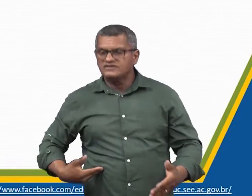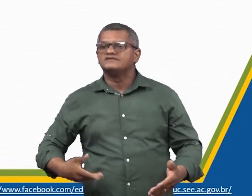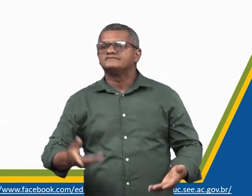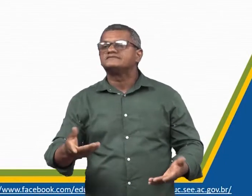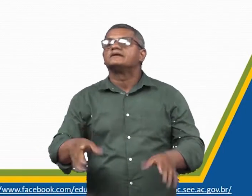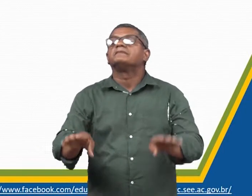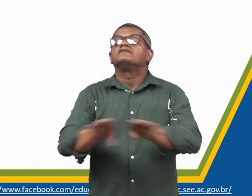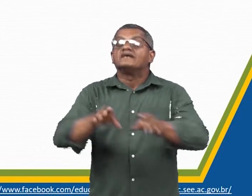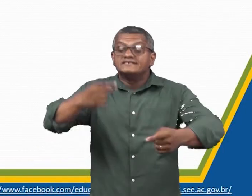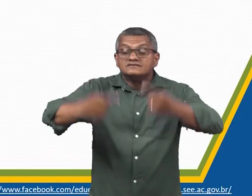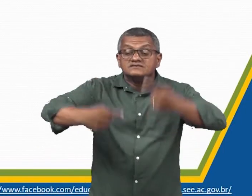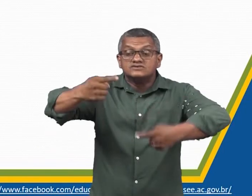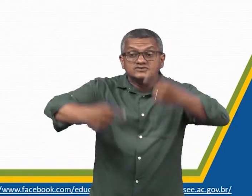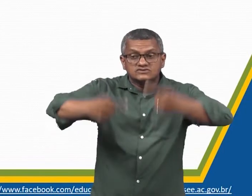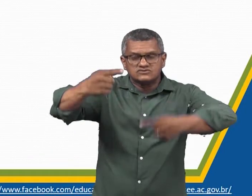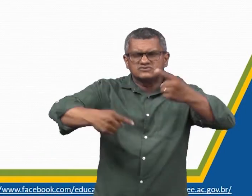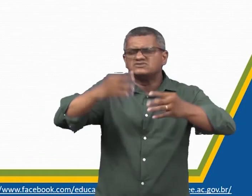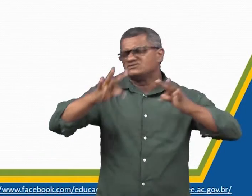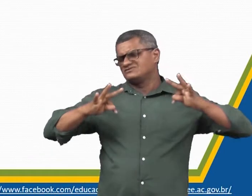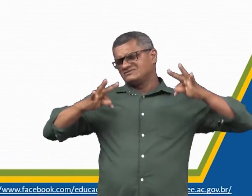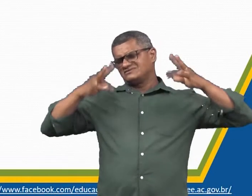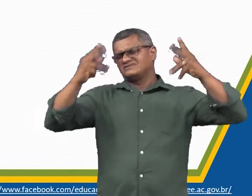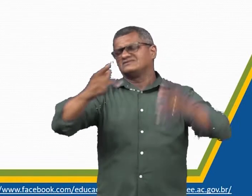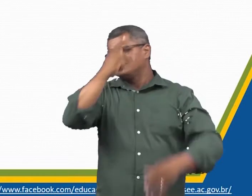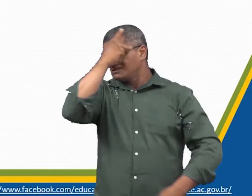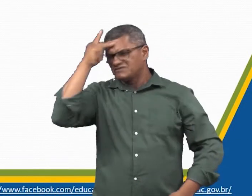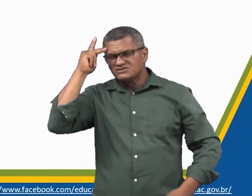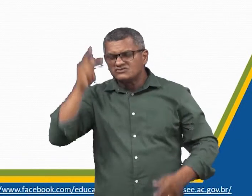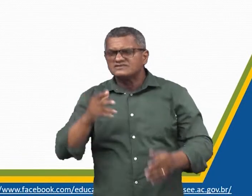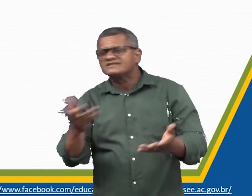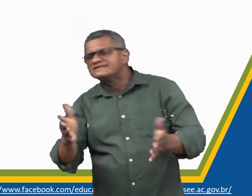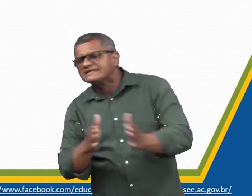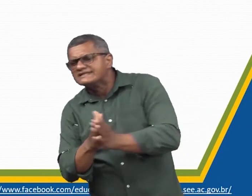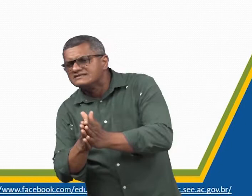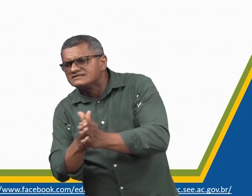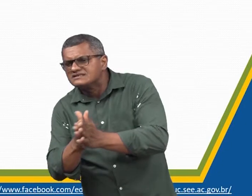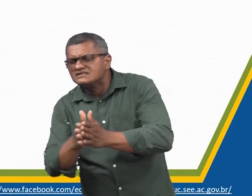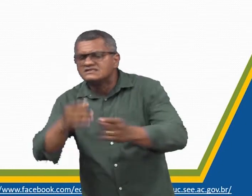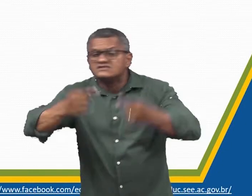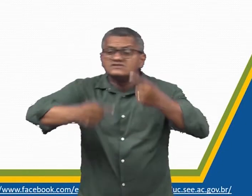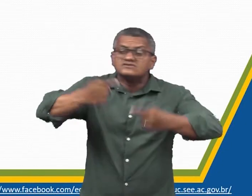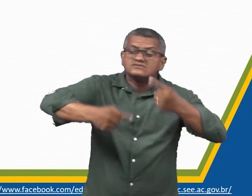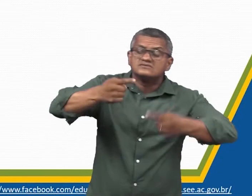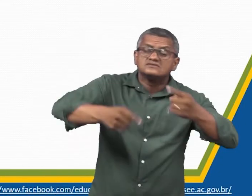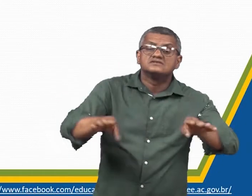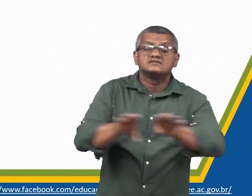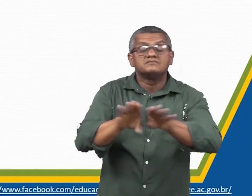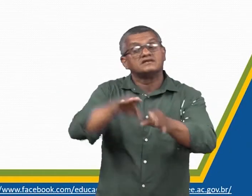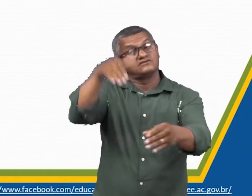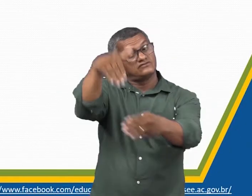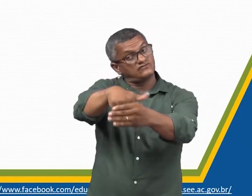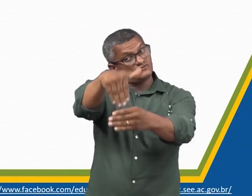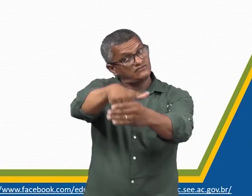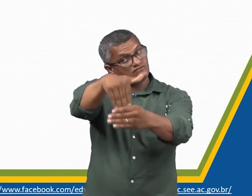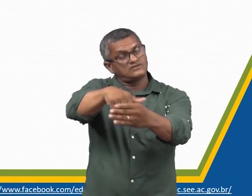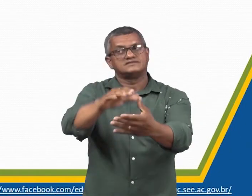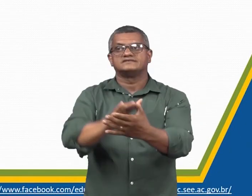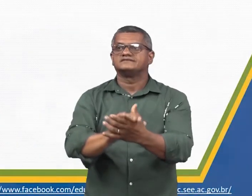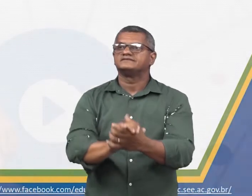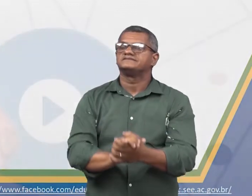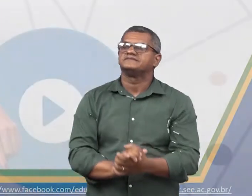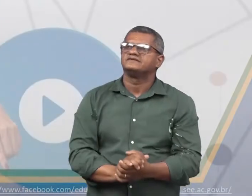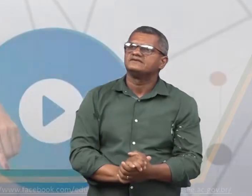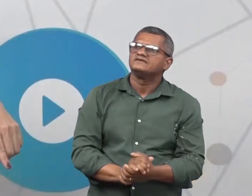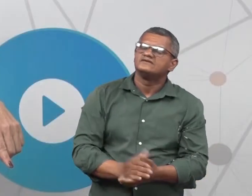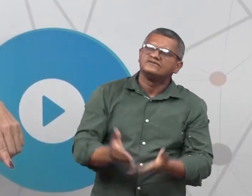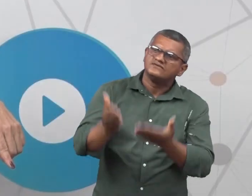públicas são adotadas mediante a discussão entre todos os cidadãos interessados, discutidas, mas também